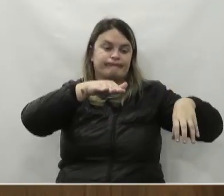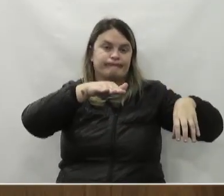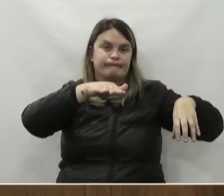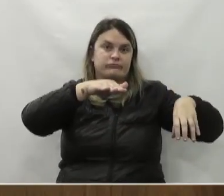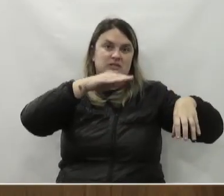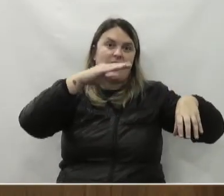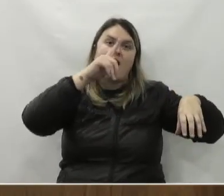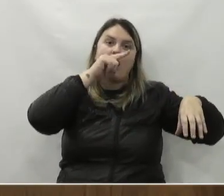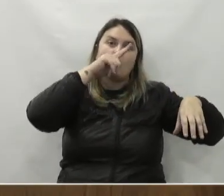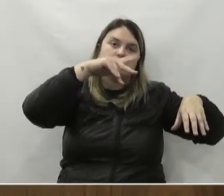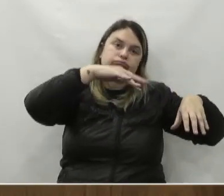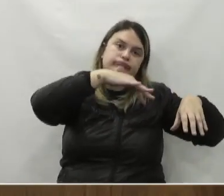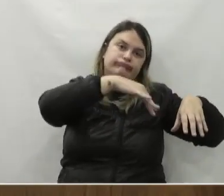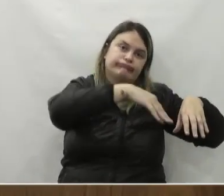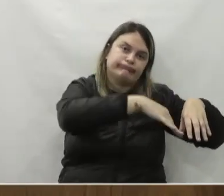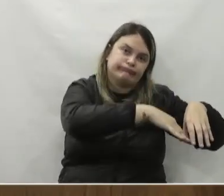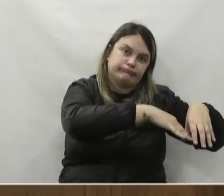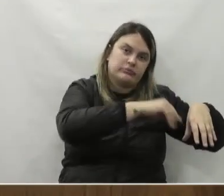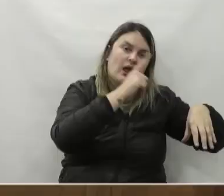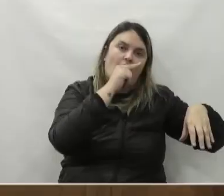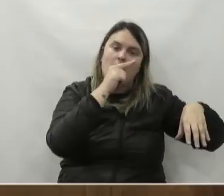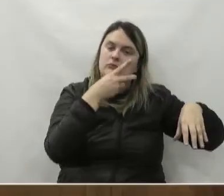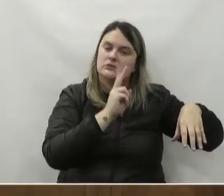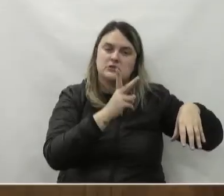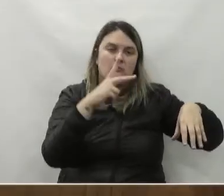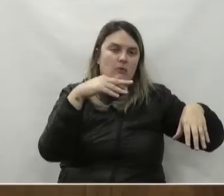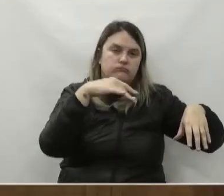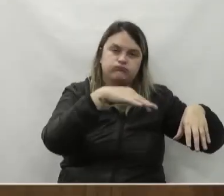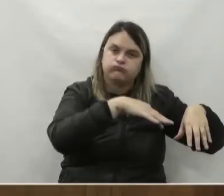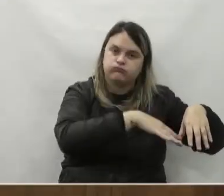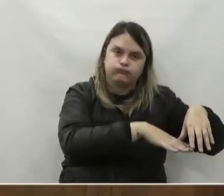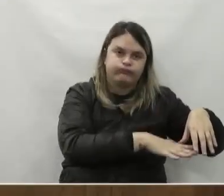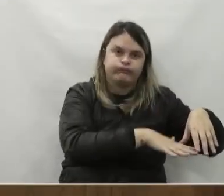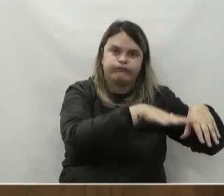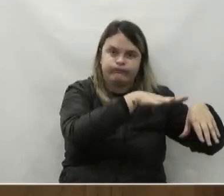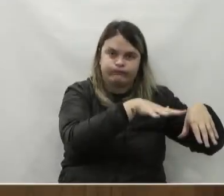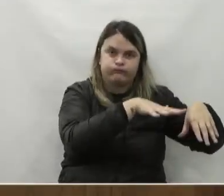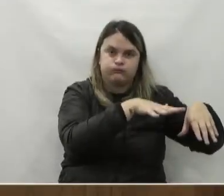inundações frequentes no interior da unidade,